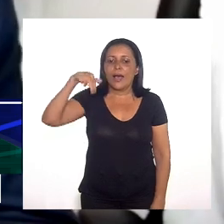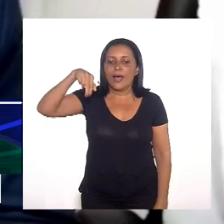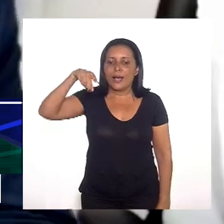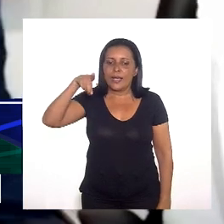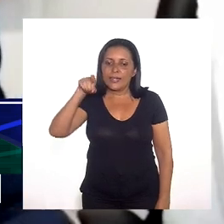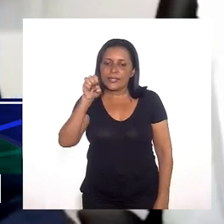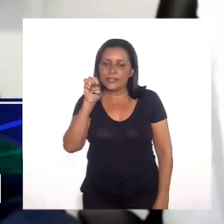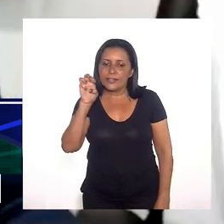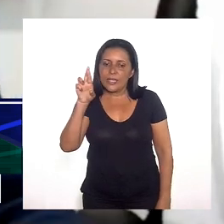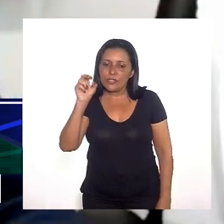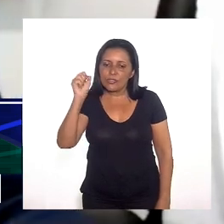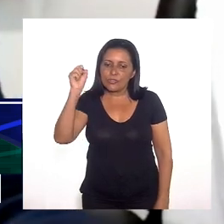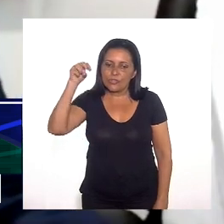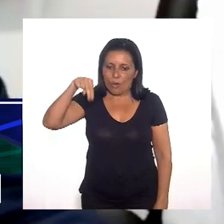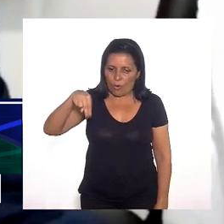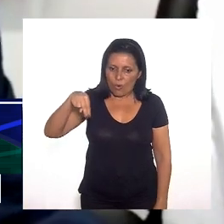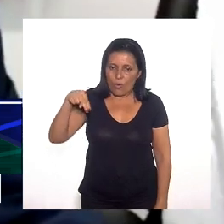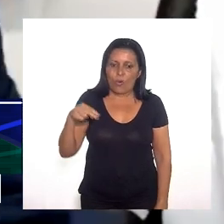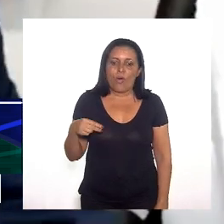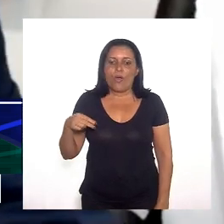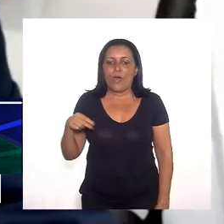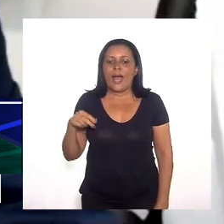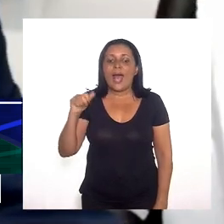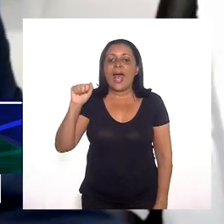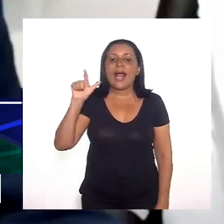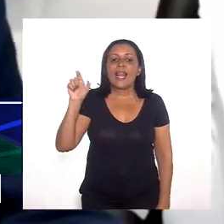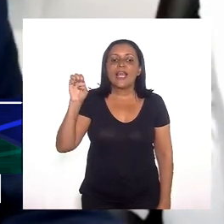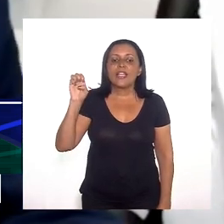Alexandre. Deputado